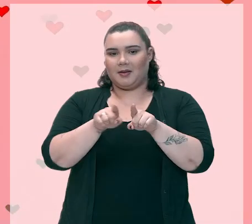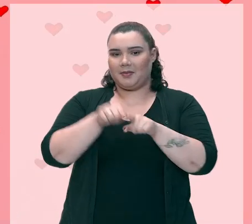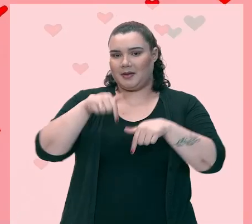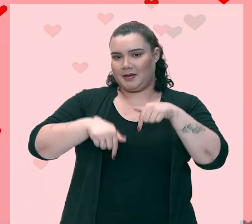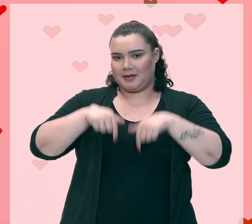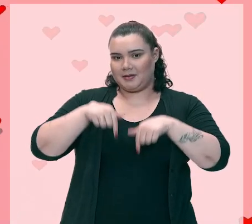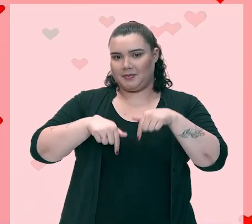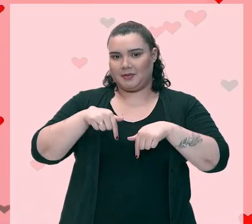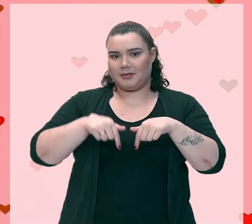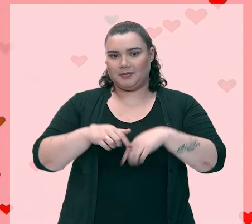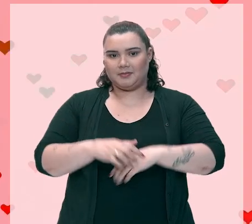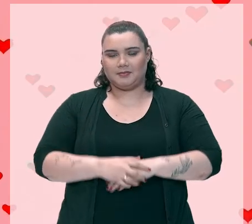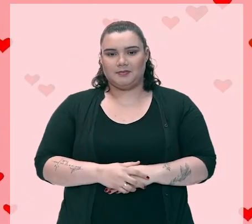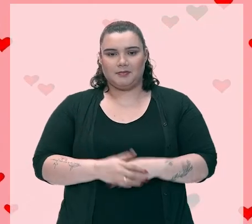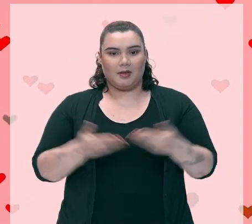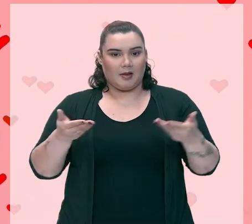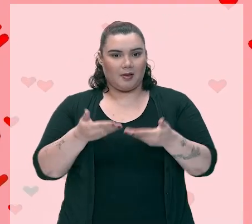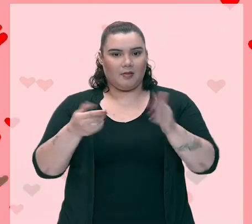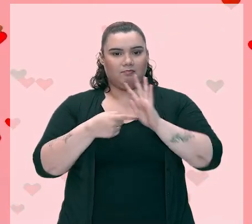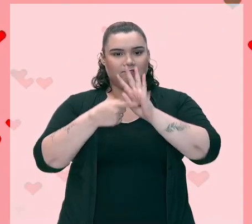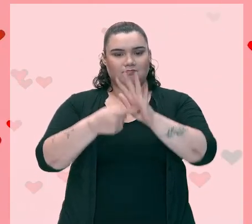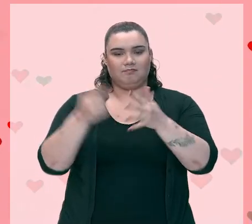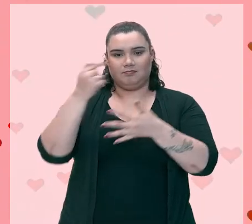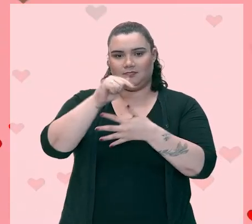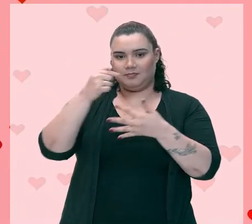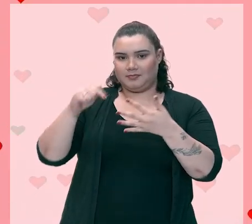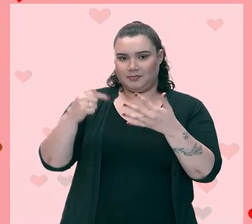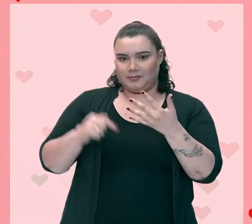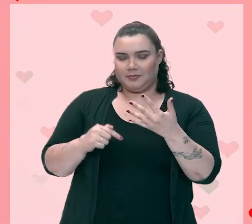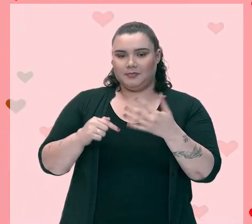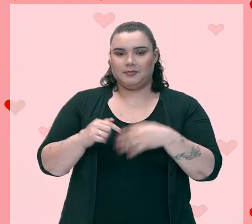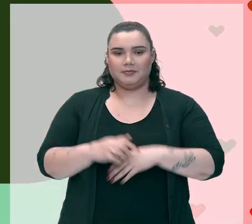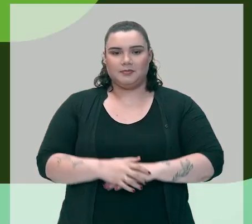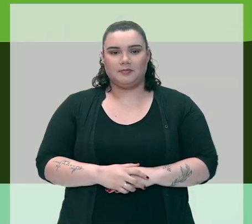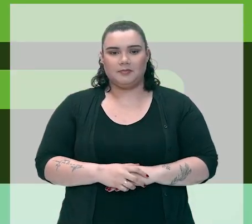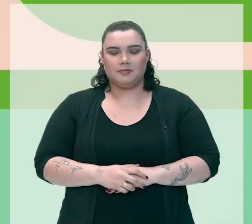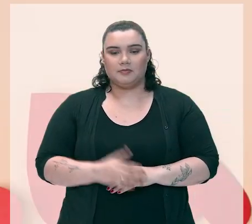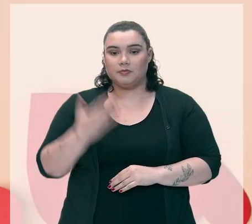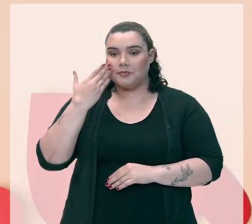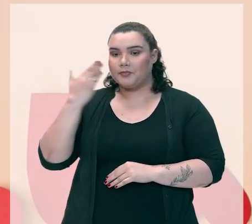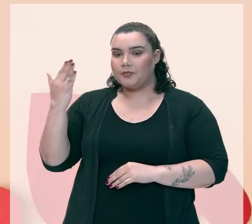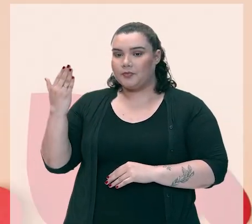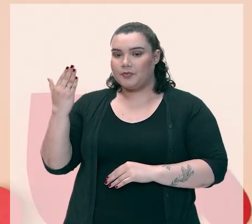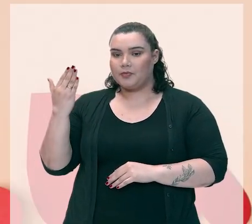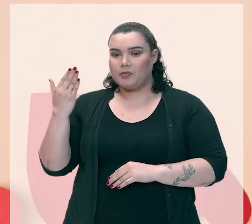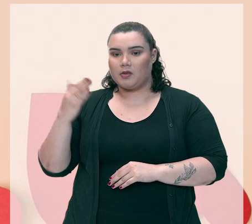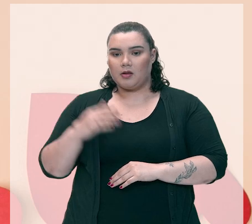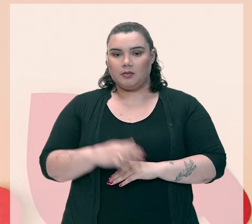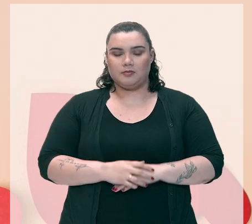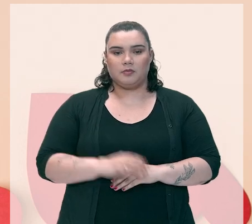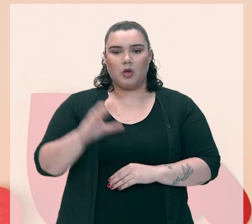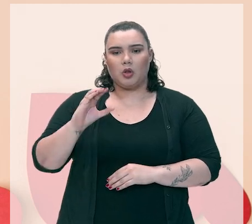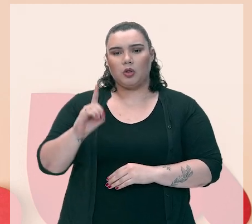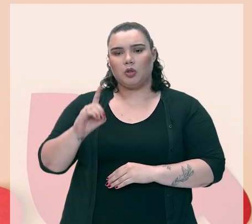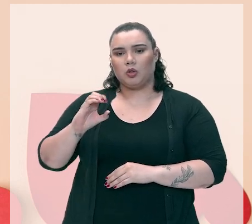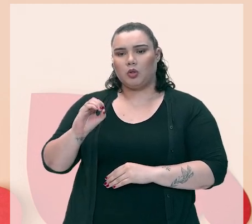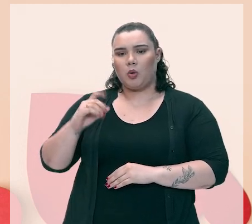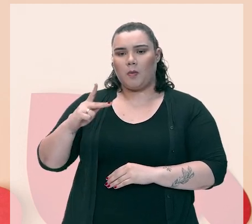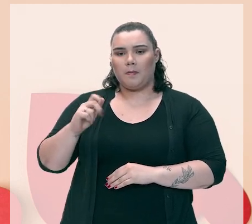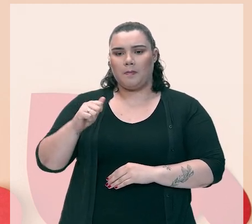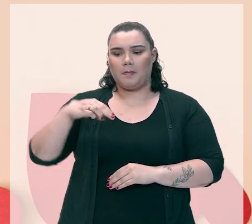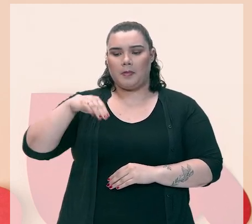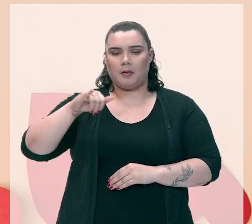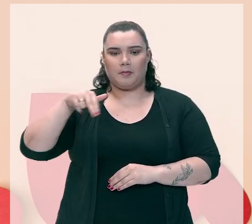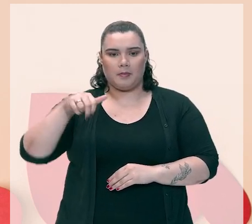também é química. Vem comigo conhecer essas substâncias. Dopamina. A